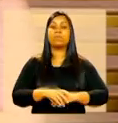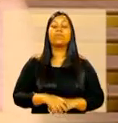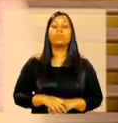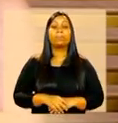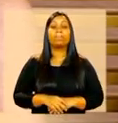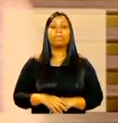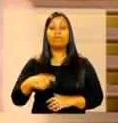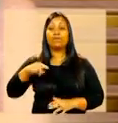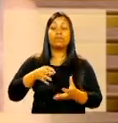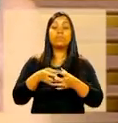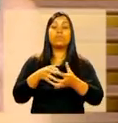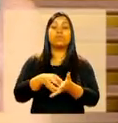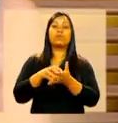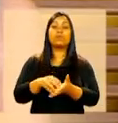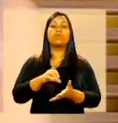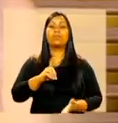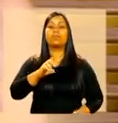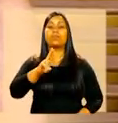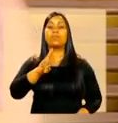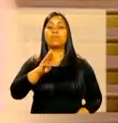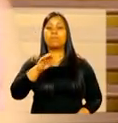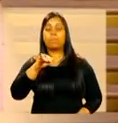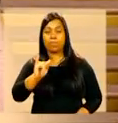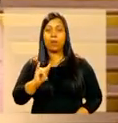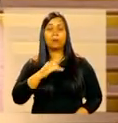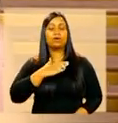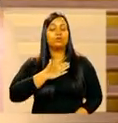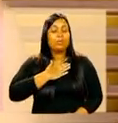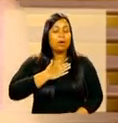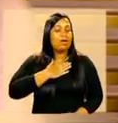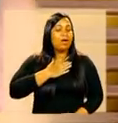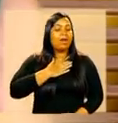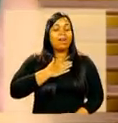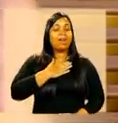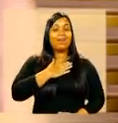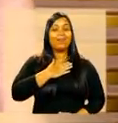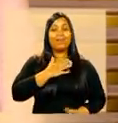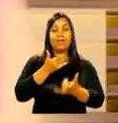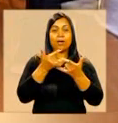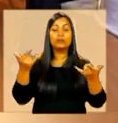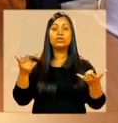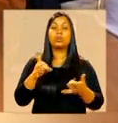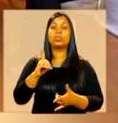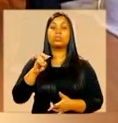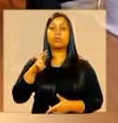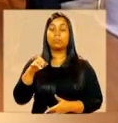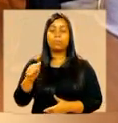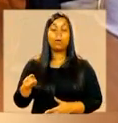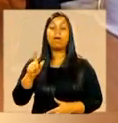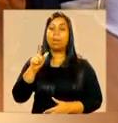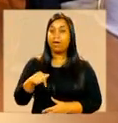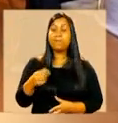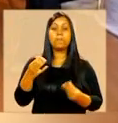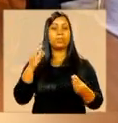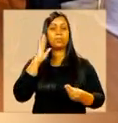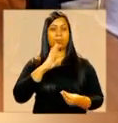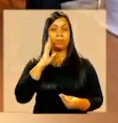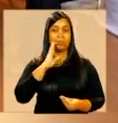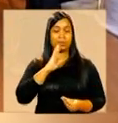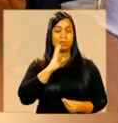Eu fui com um grupo para Dubai. Eu tô apaixonada por Dubai. Tudo aquilo mesmo. Tudo aquilo e mais um